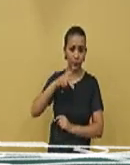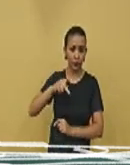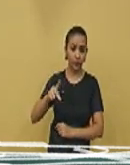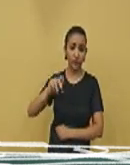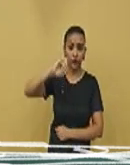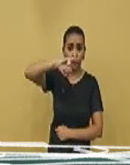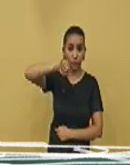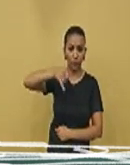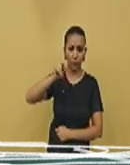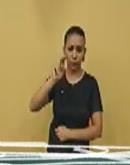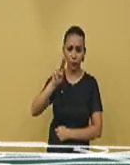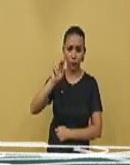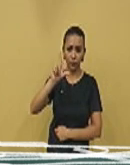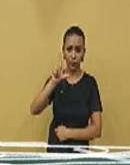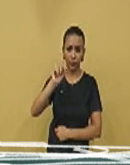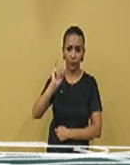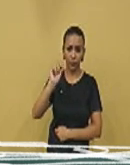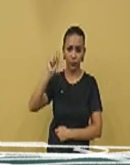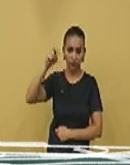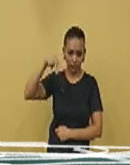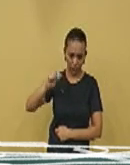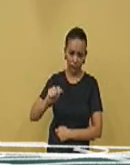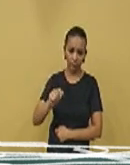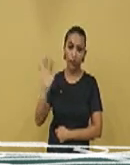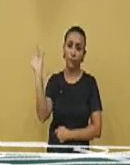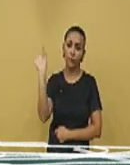Juliana Carrijo, da FCBA.